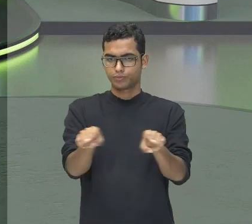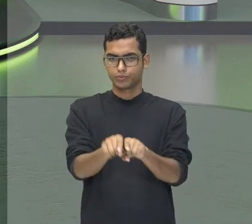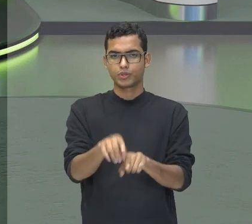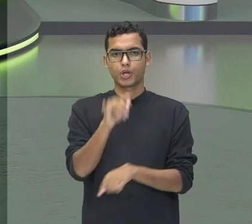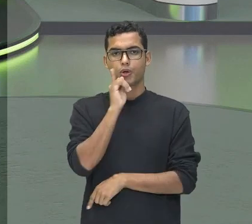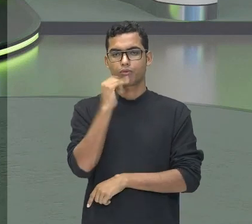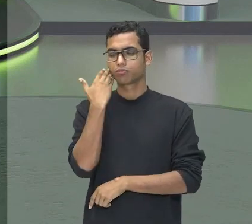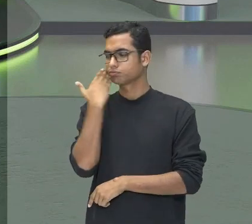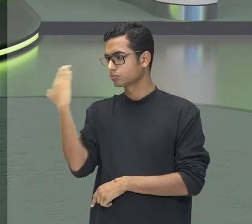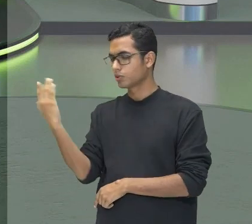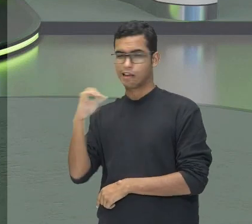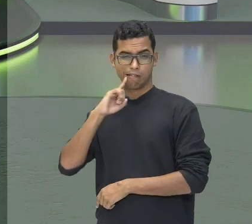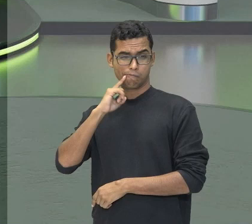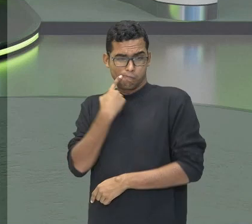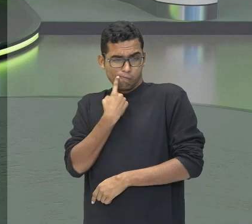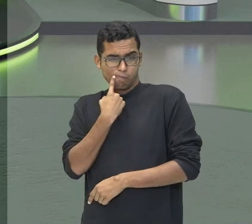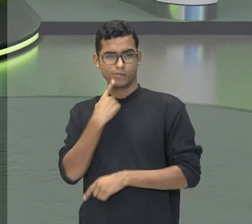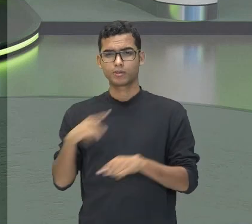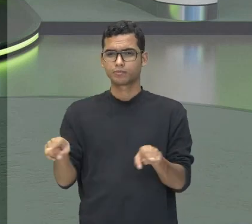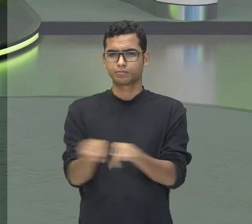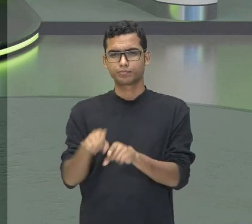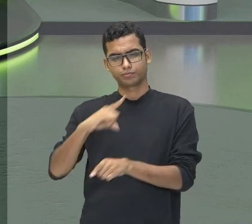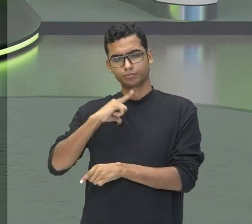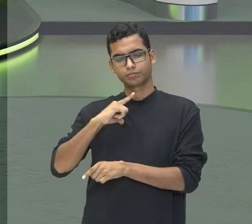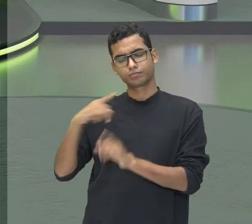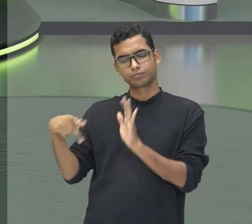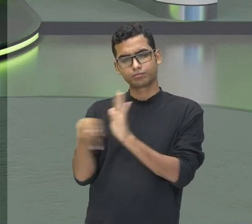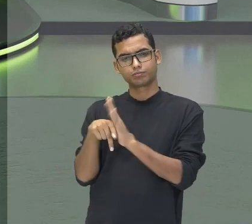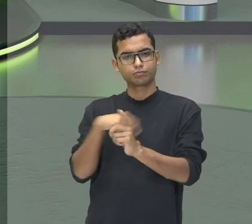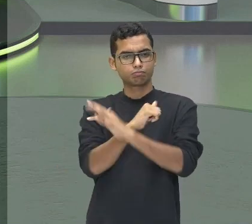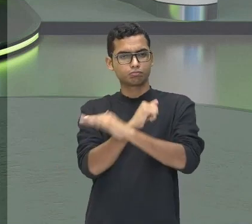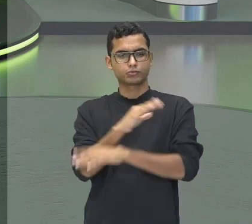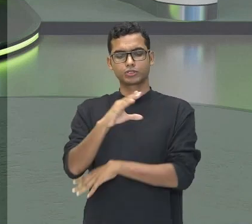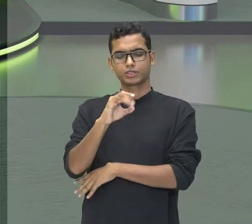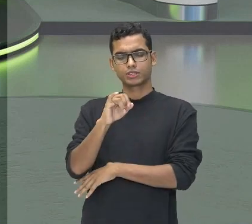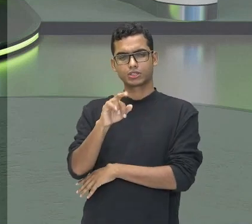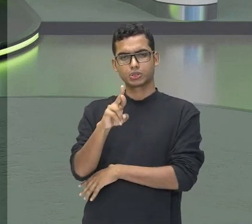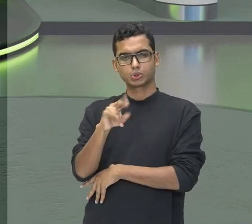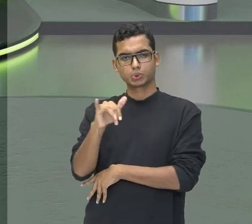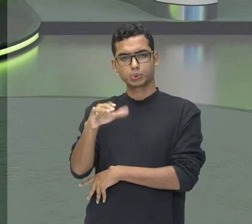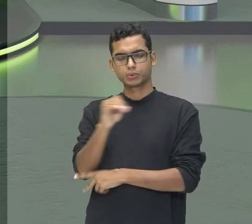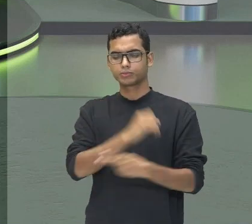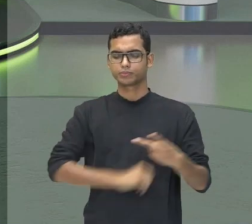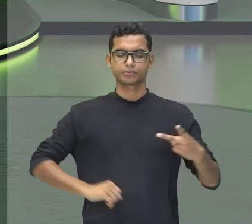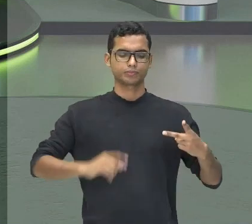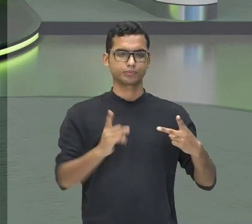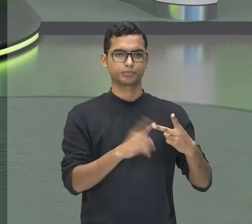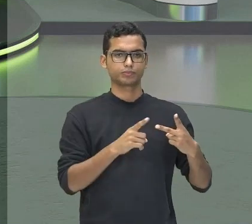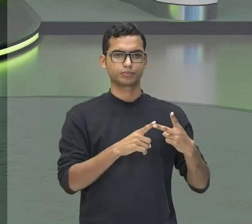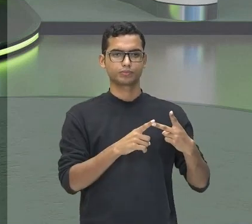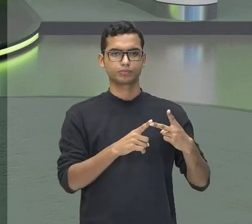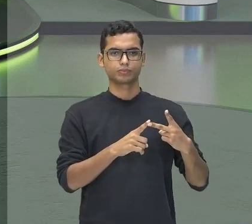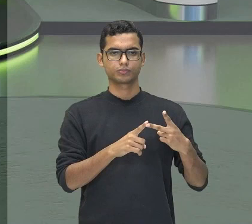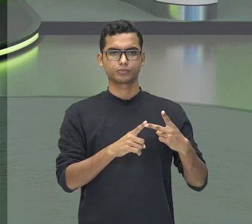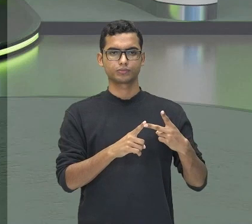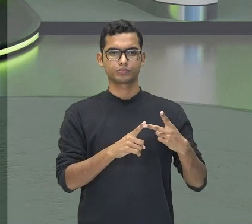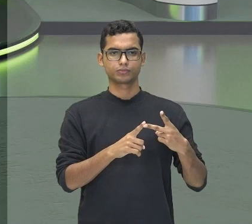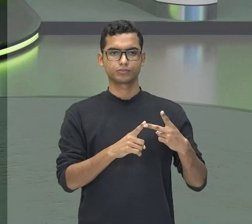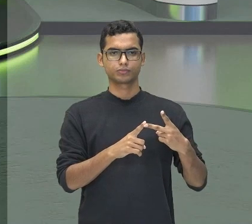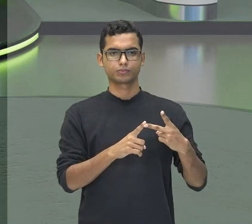tenho limão, né, que eu tenho ácido cítrico, eu tenho também ácido presente